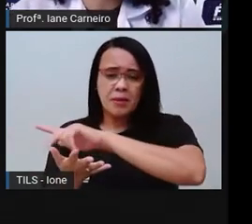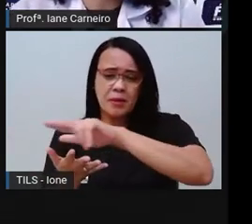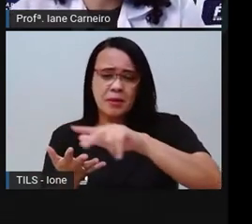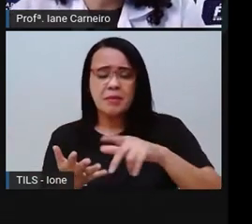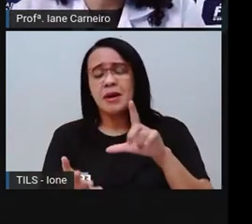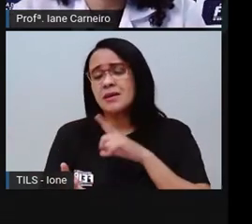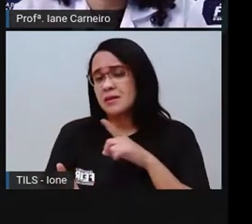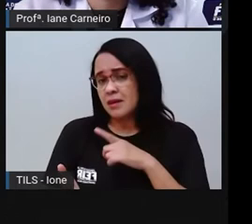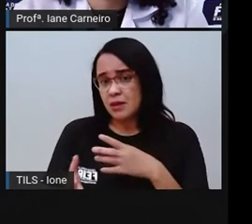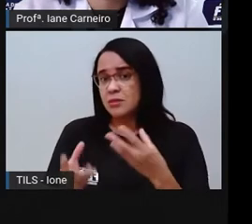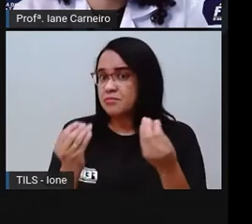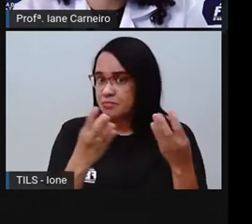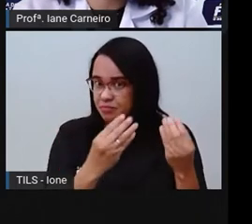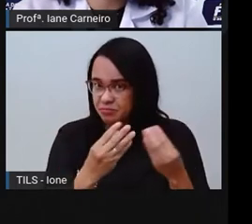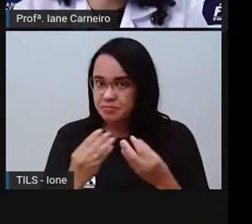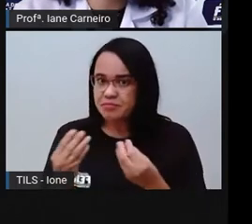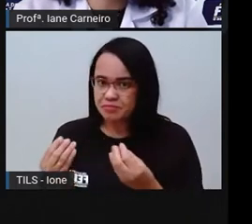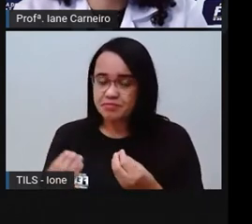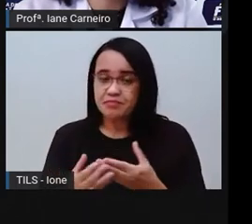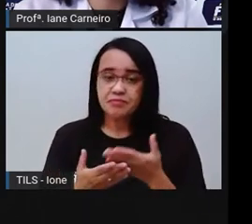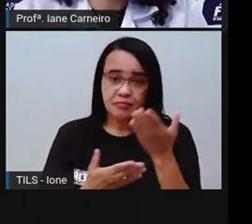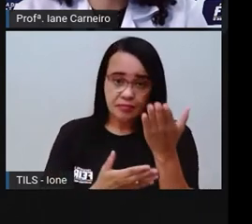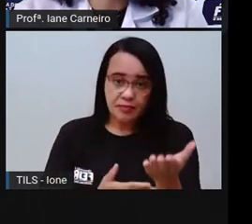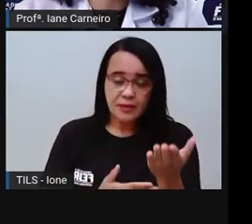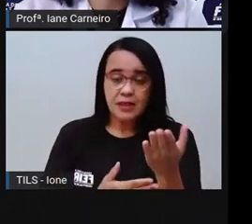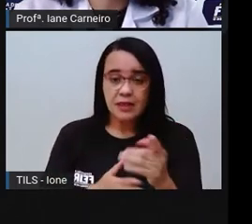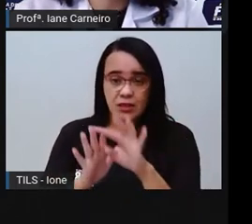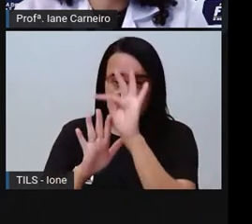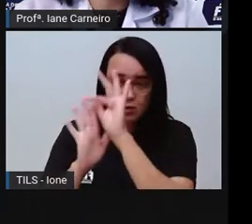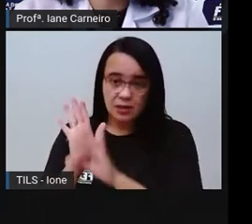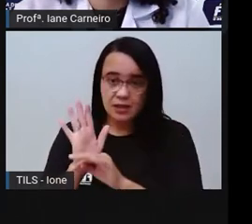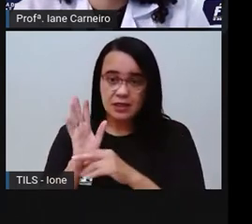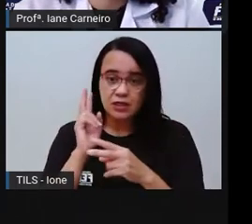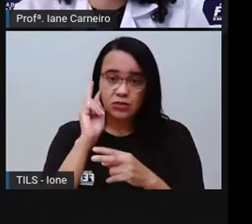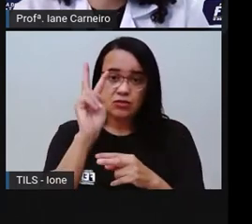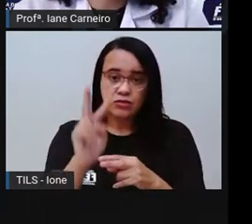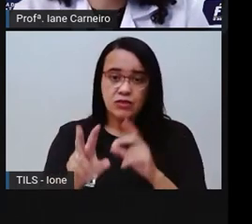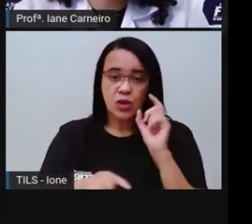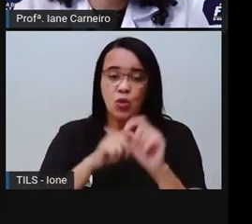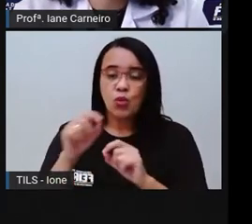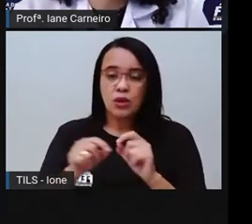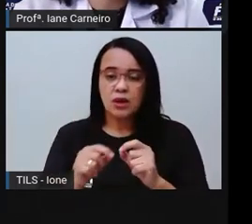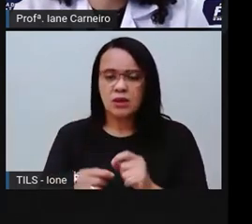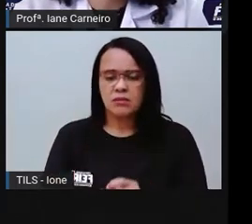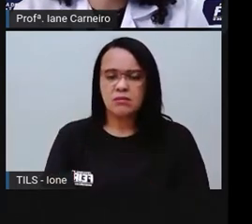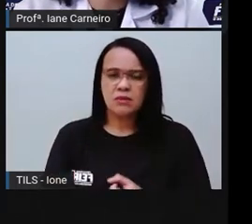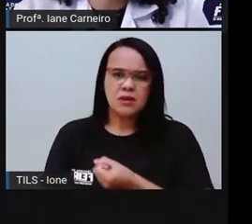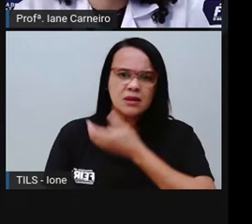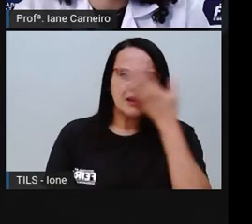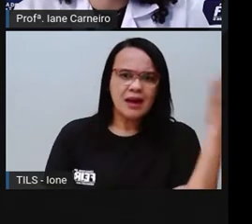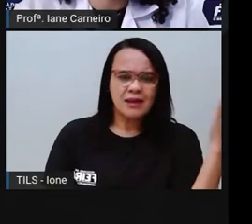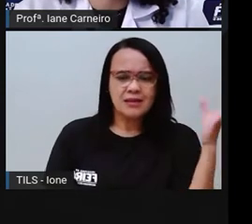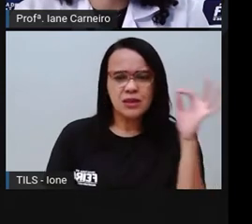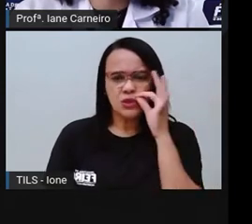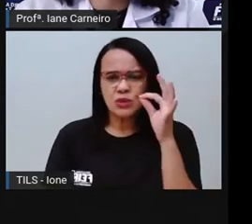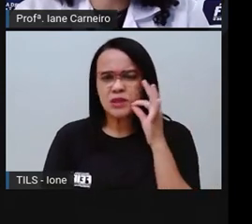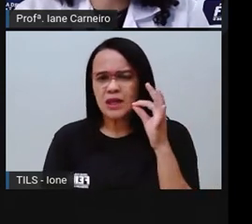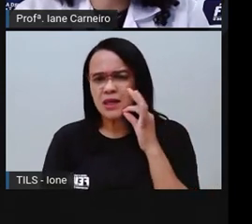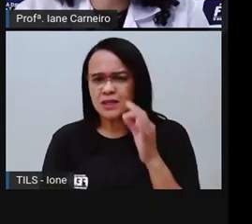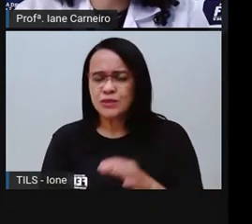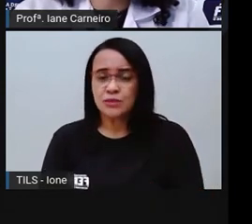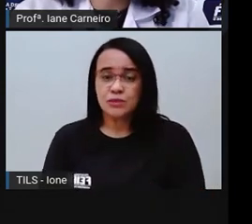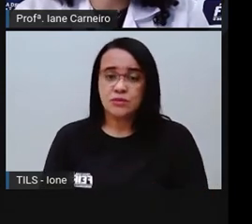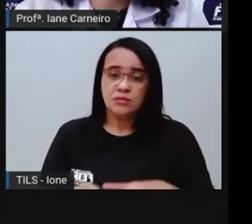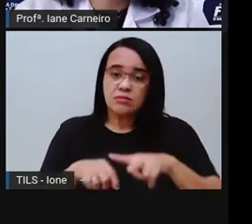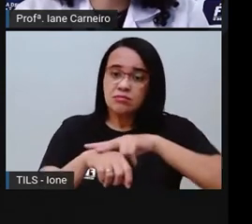ó Essa é a que a gente vê o gato né cadê o gato foi para o Mato então